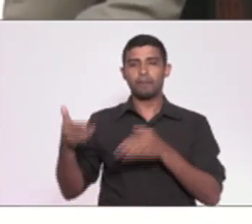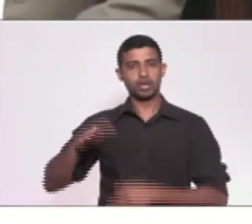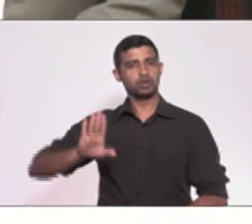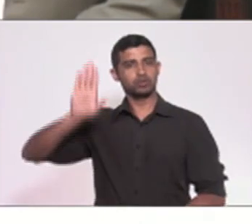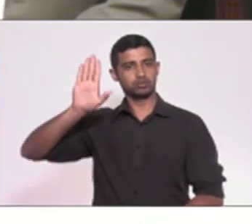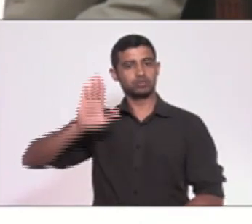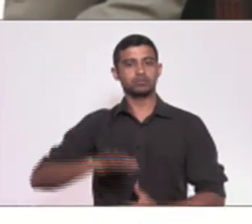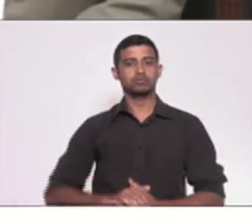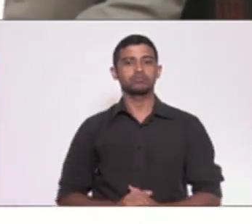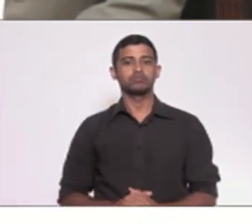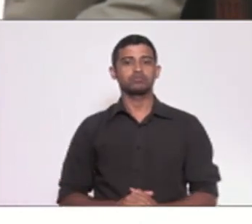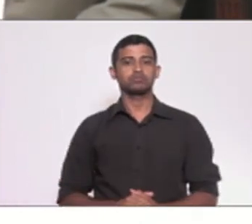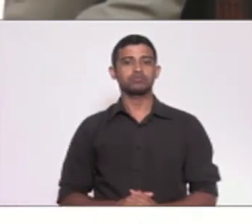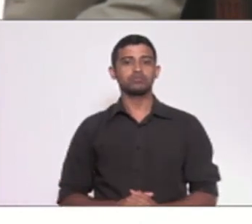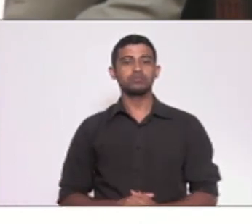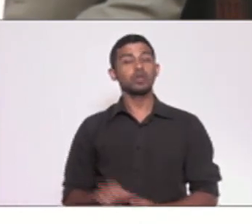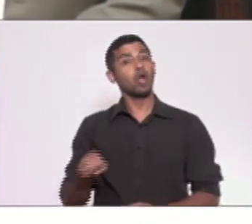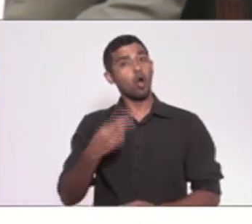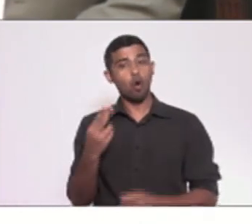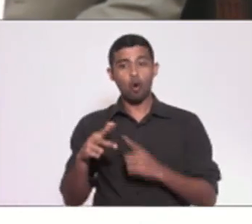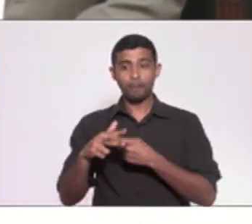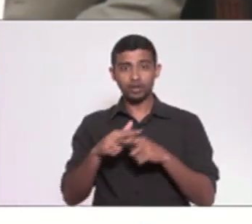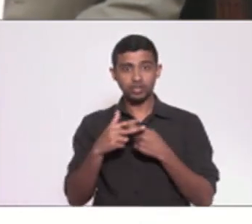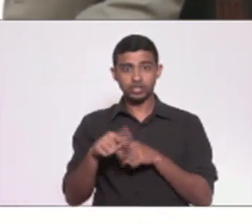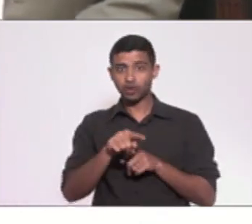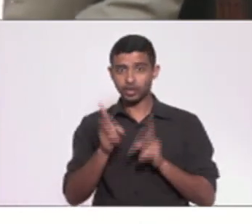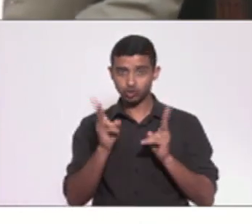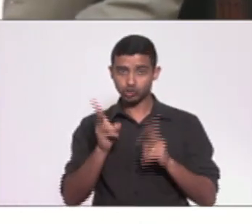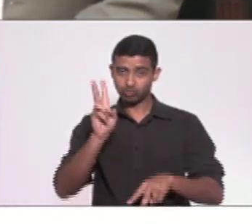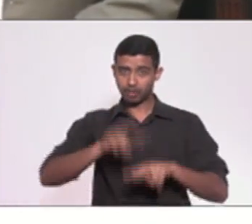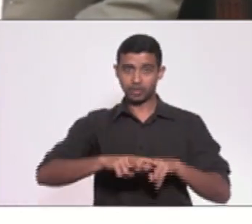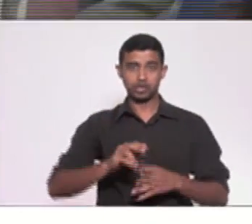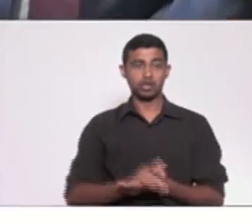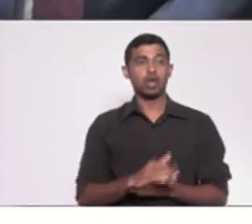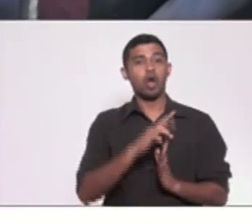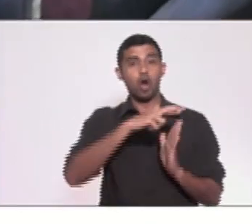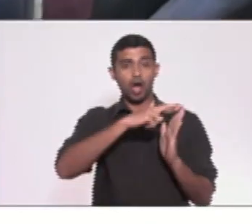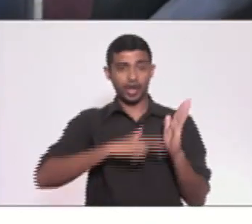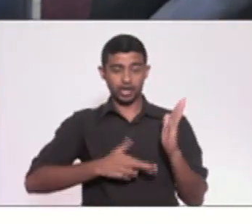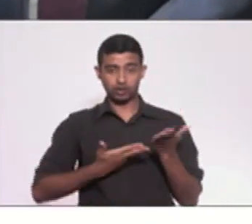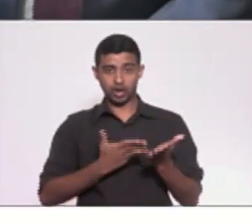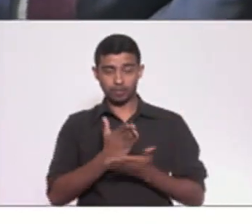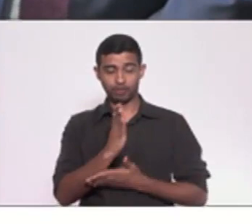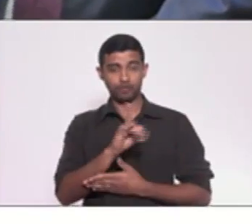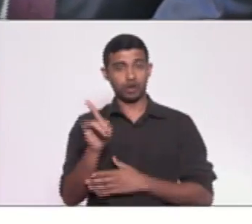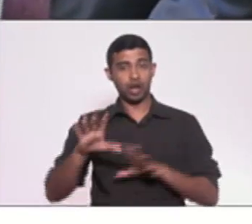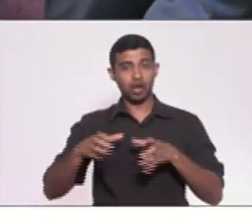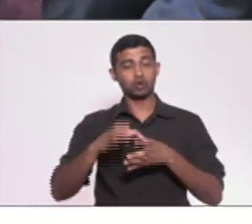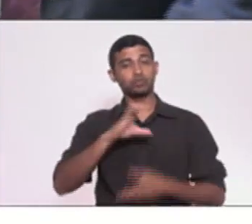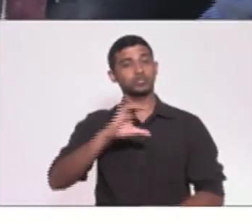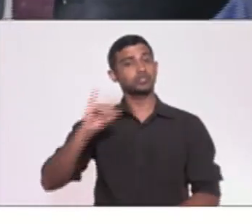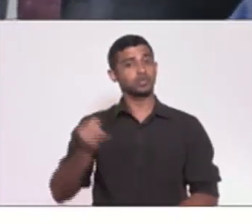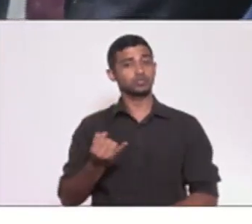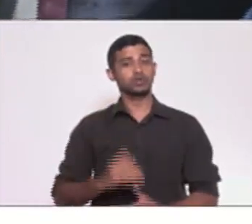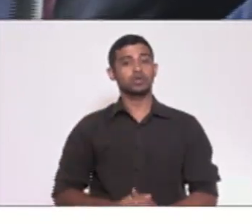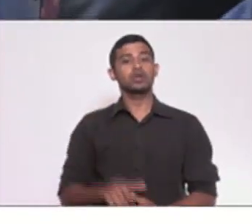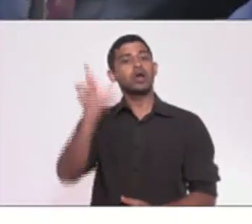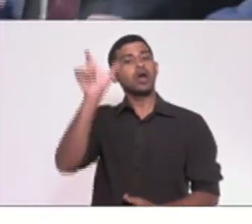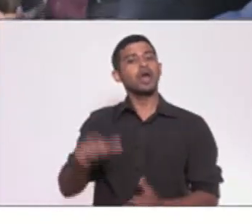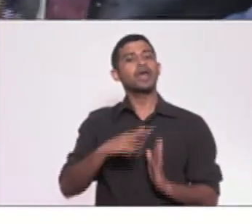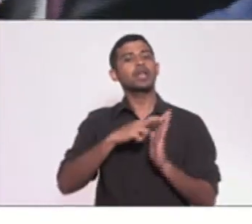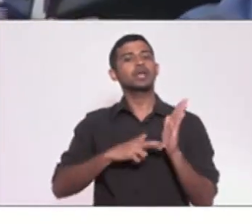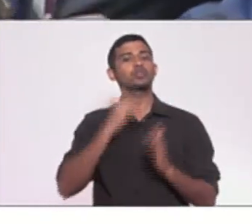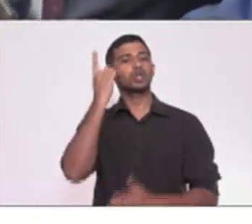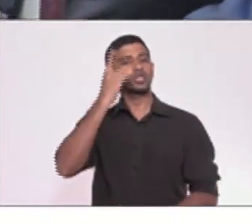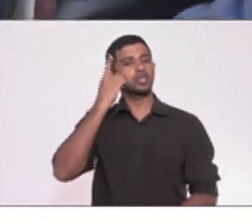ou com a manutenção da prisão dos mesmos. No relatório aprovado pela CCJ ontem, o relator